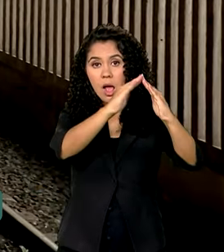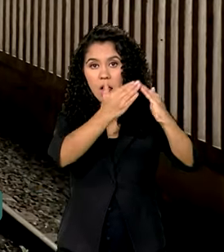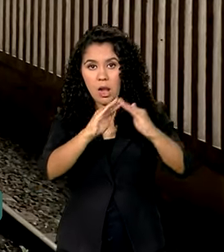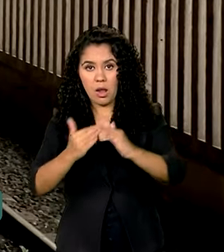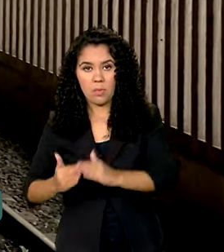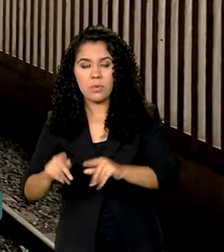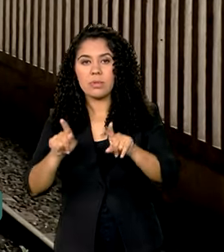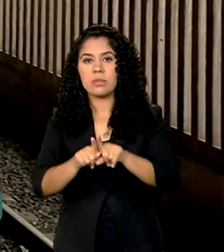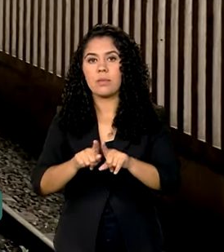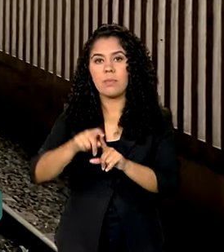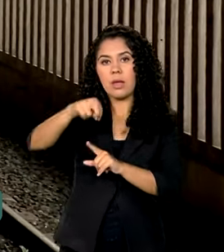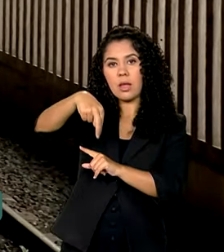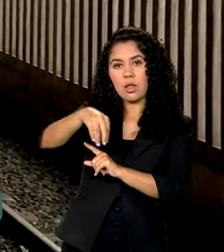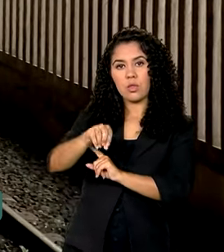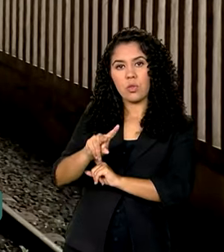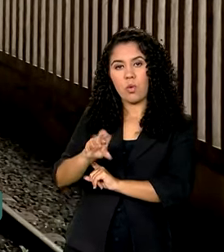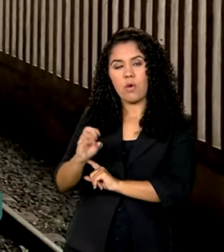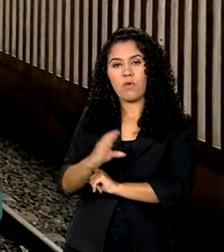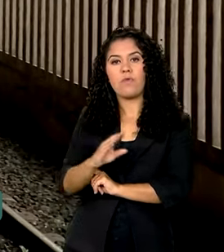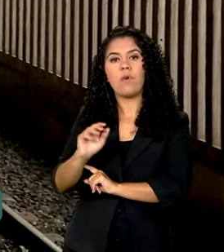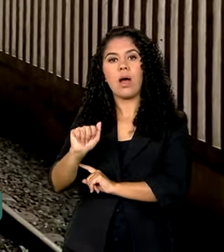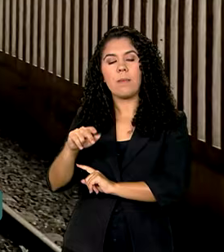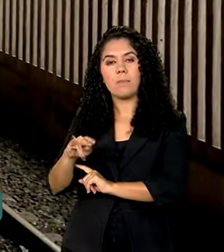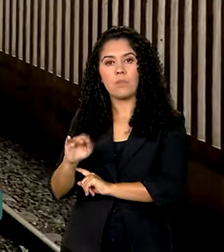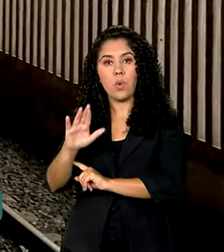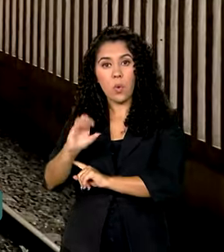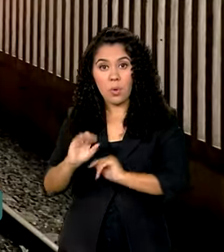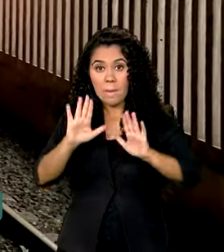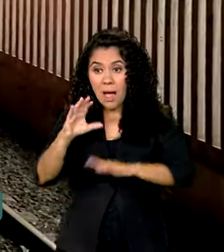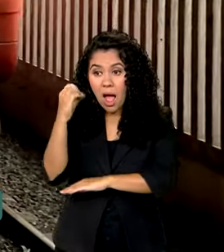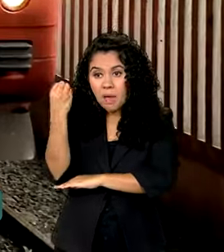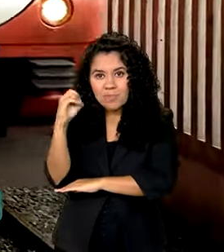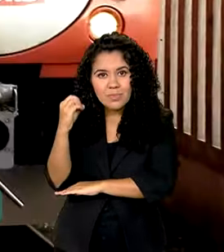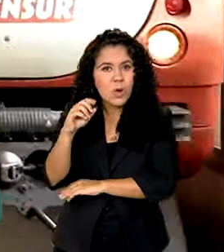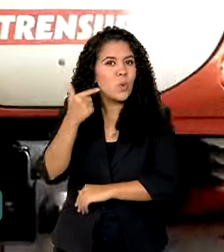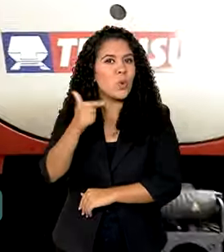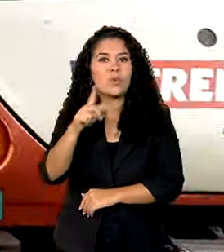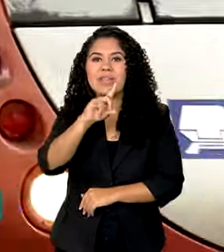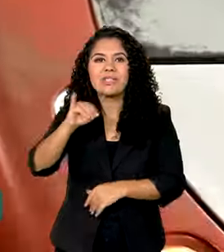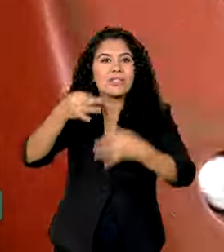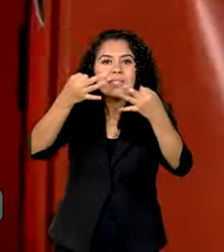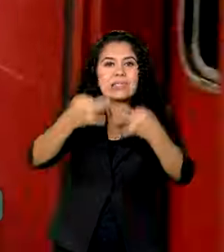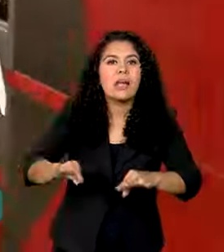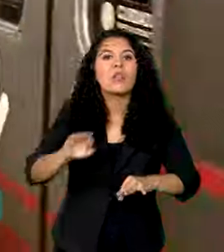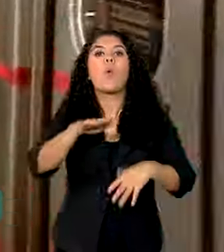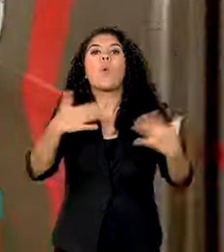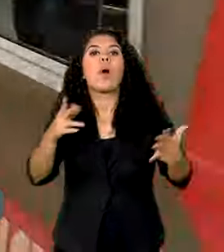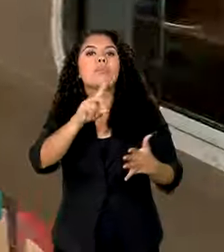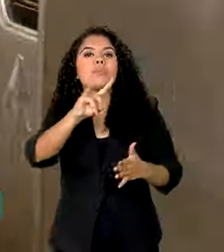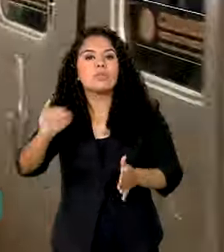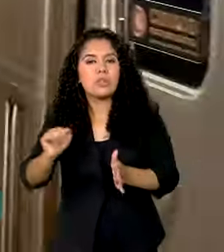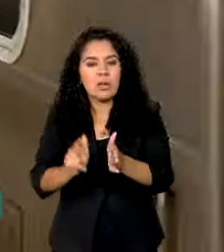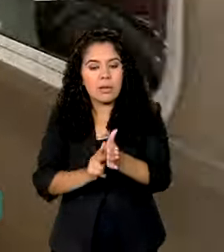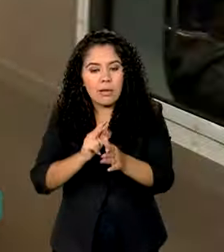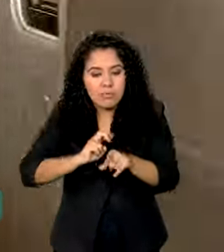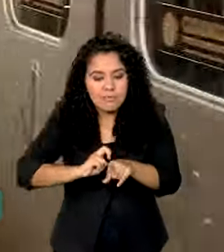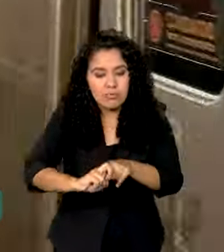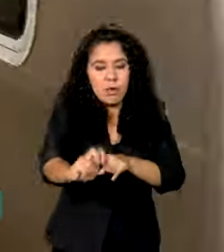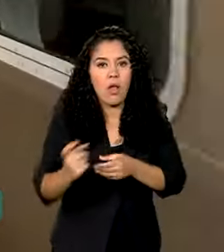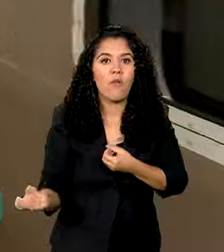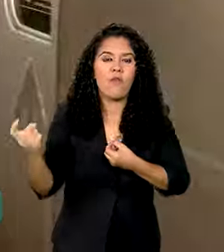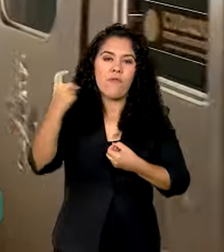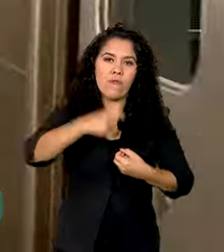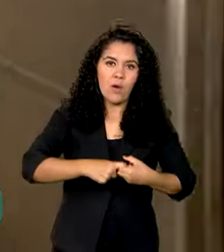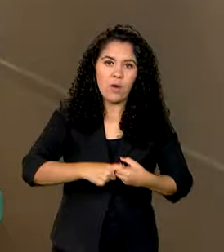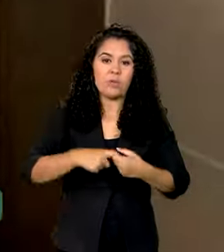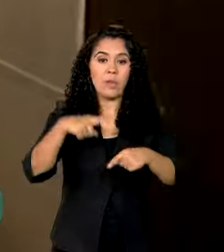Novo Hamburgo. Já em Porto Alegre, não há previsão de quando o metrô voltará a circular. Isso porque as